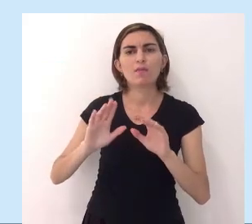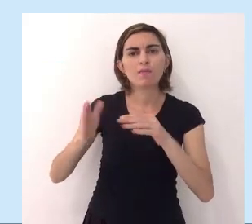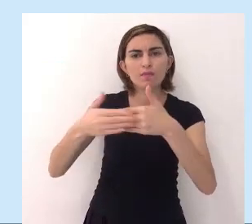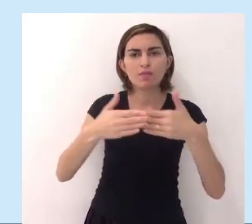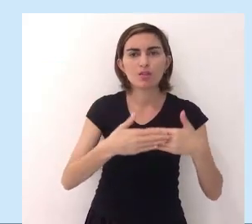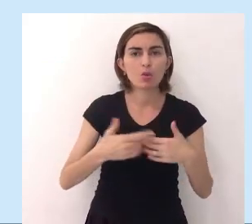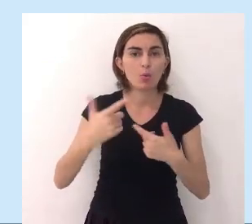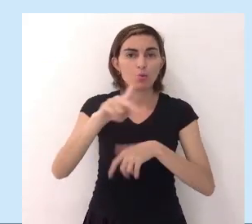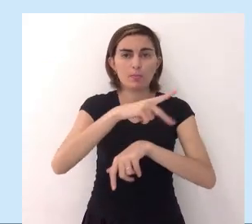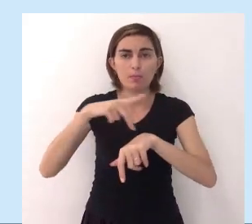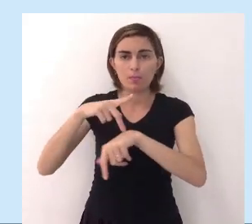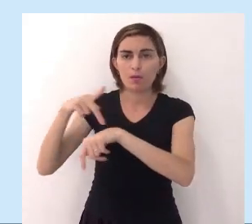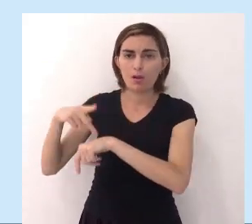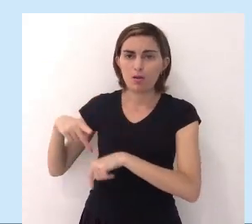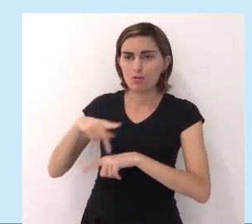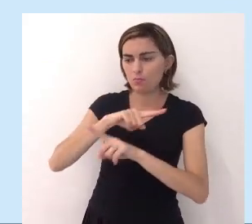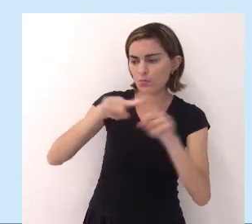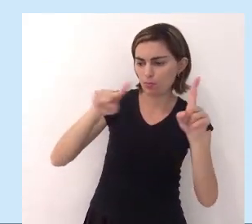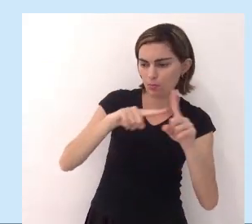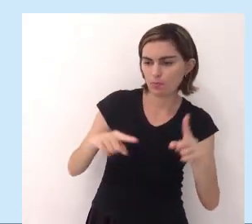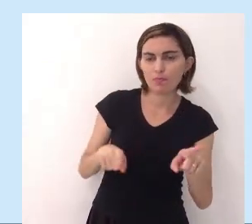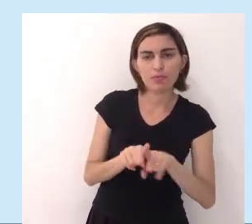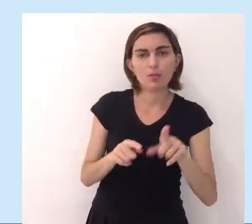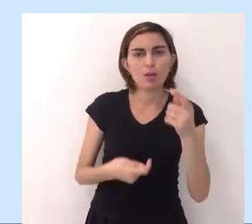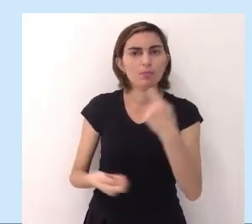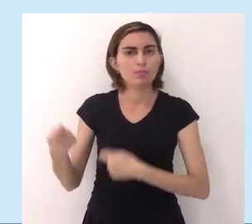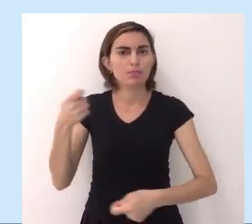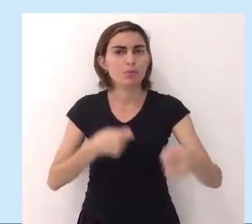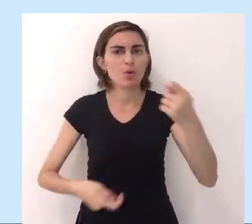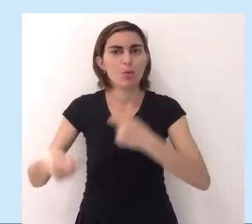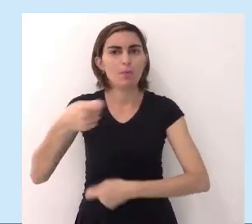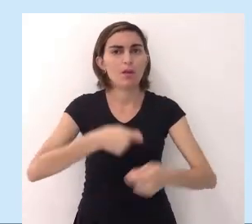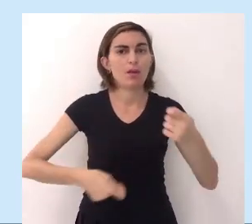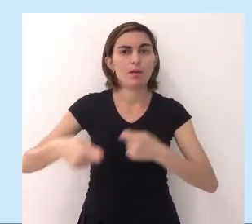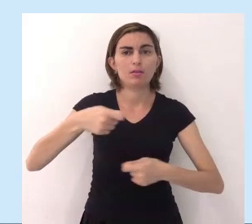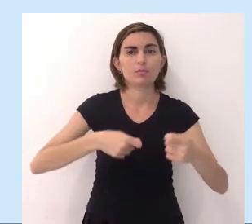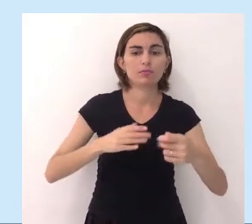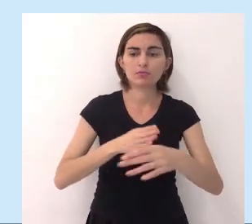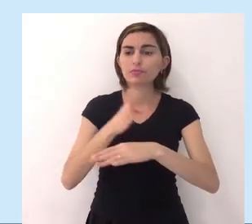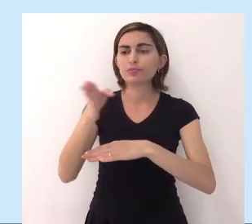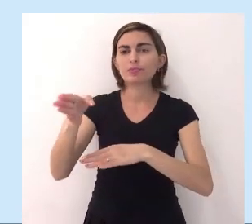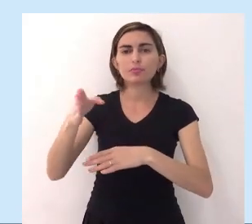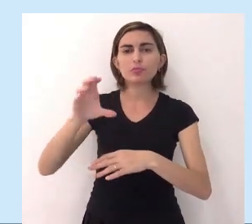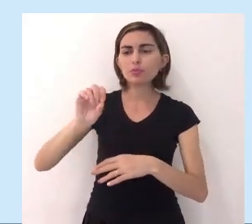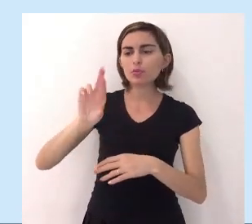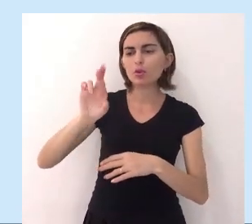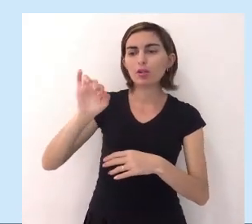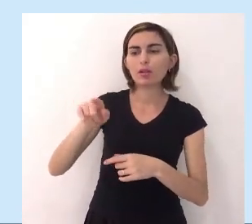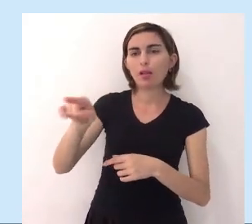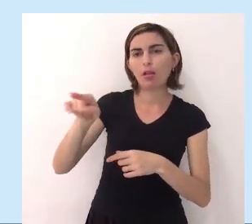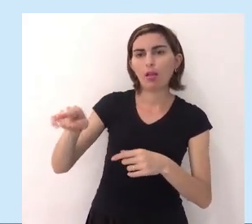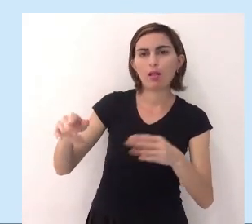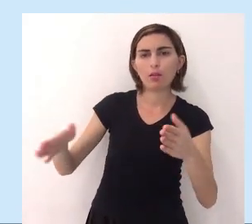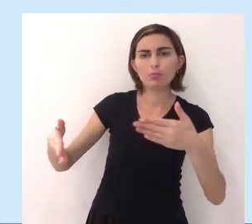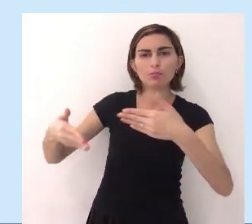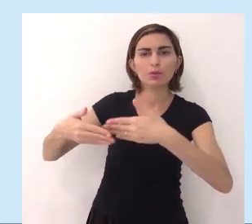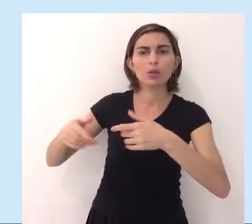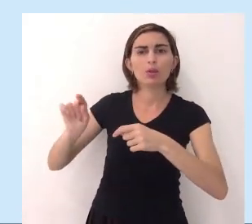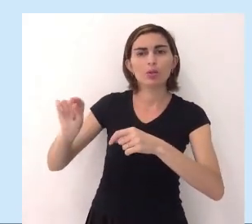fechadas por outras nações que também faziam comércio. Então você tinha uma passagem para o Oriente, tá? E essa